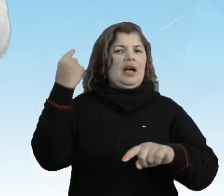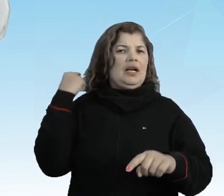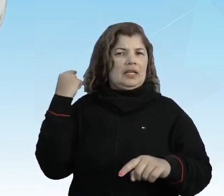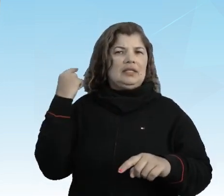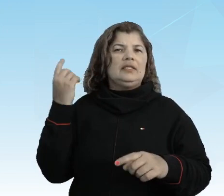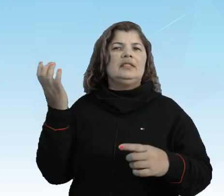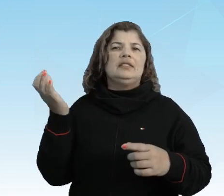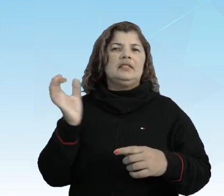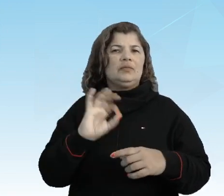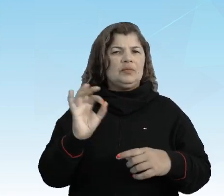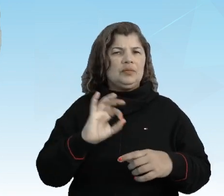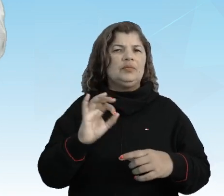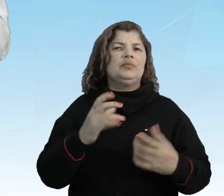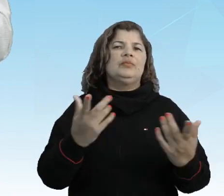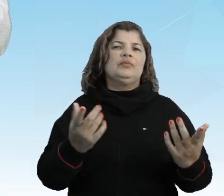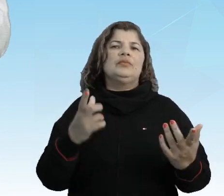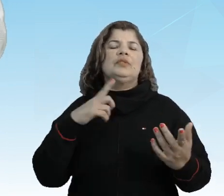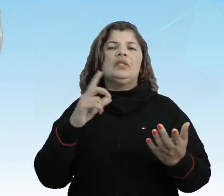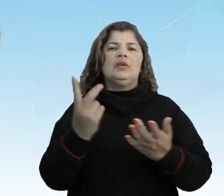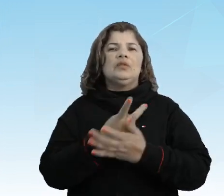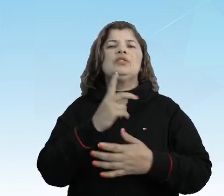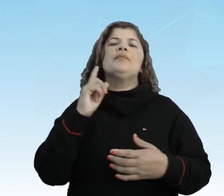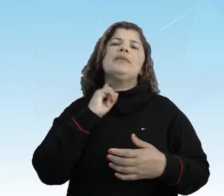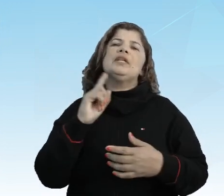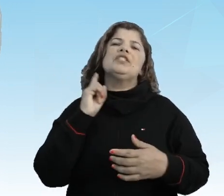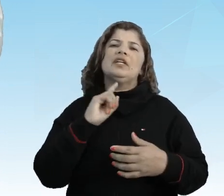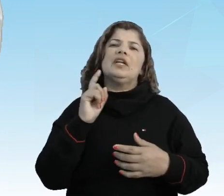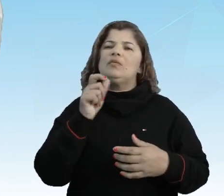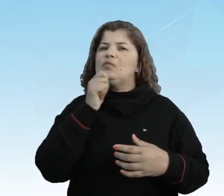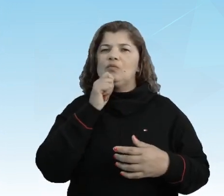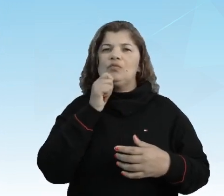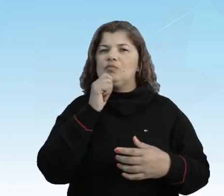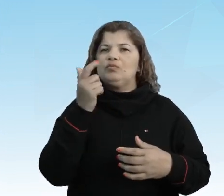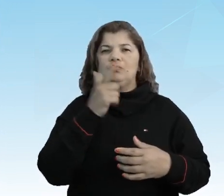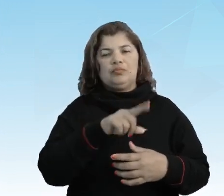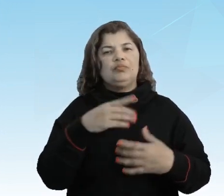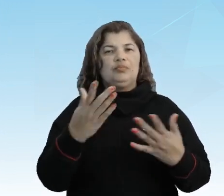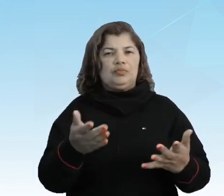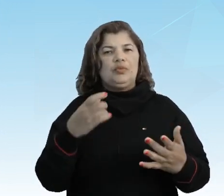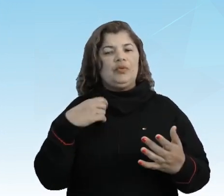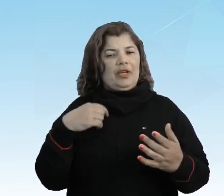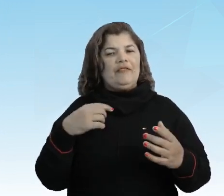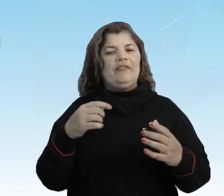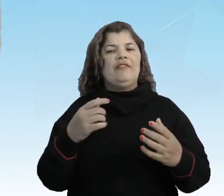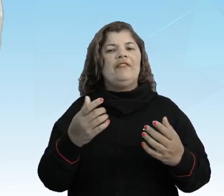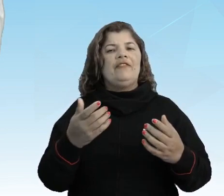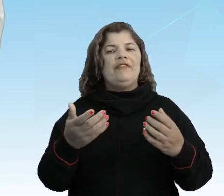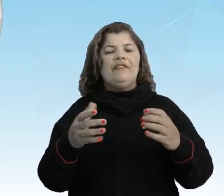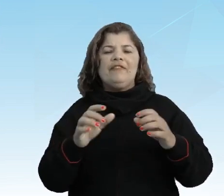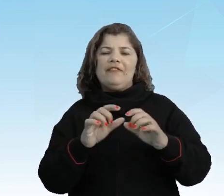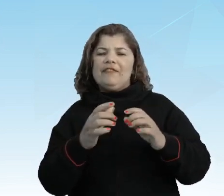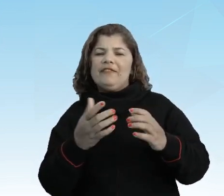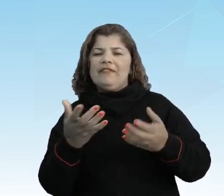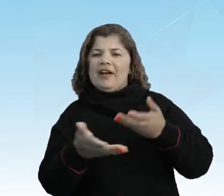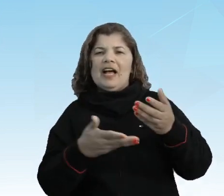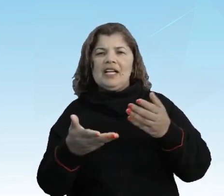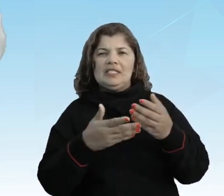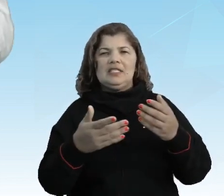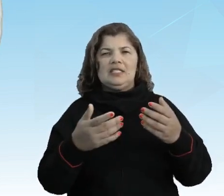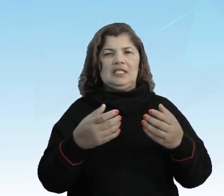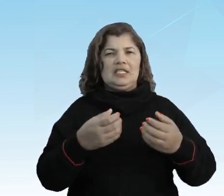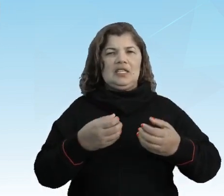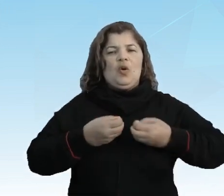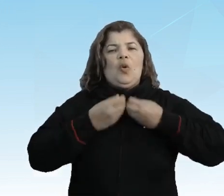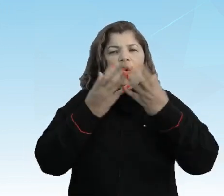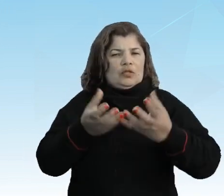que aconteceu no estado de Minas Gerais, não conseguiu. Ela saiu da fase da conspiração, da fase conspiratória. Verdade.